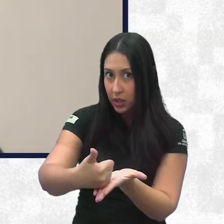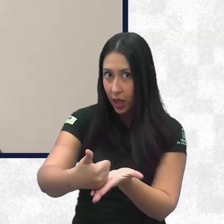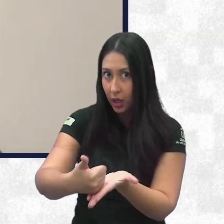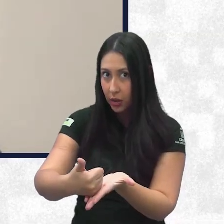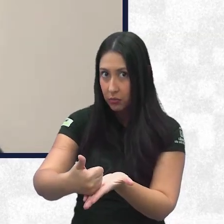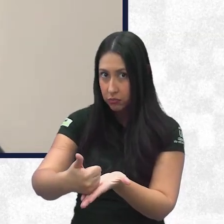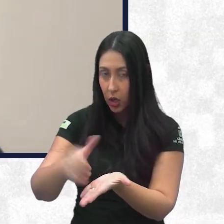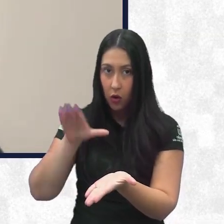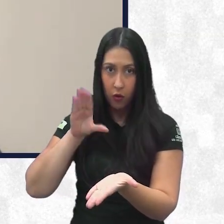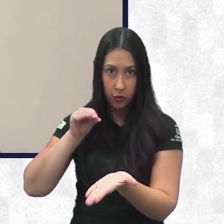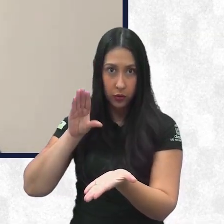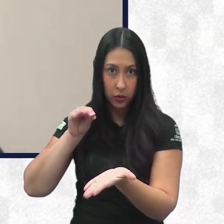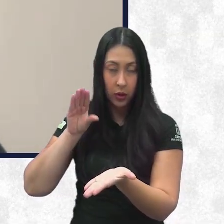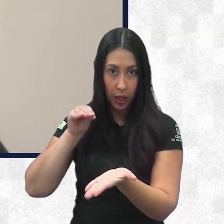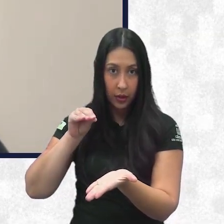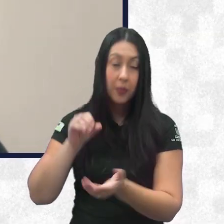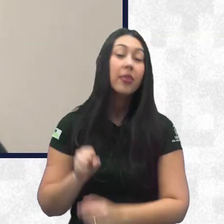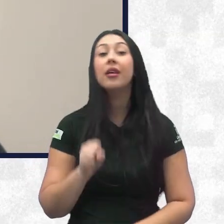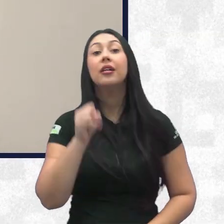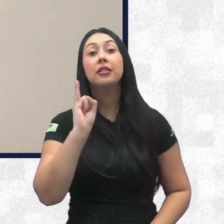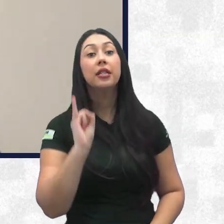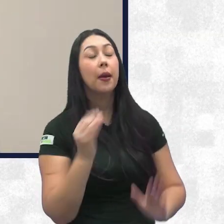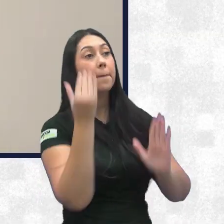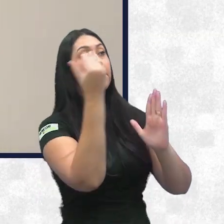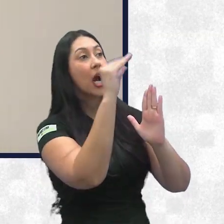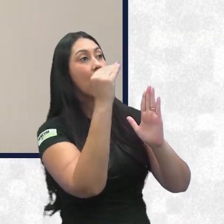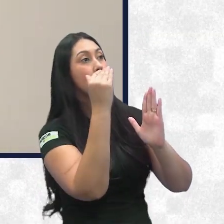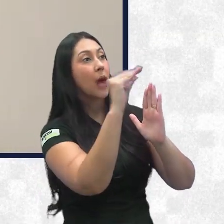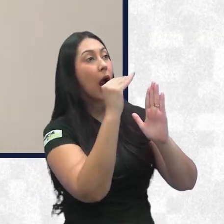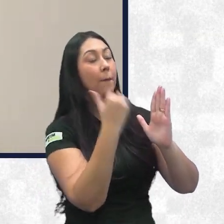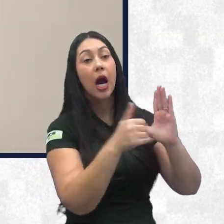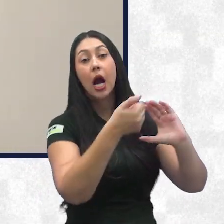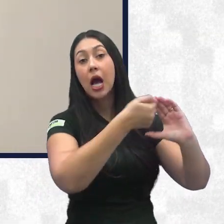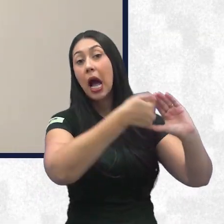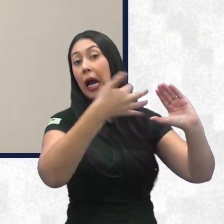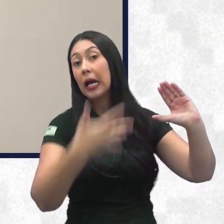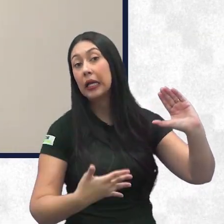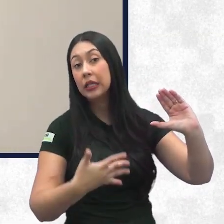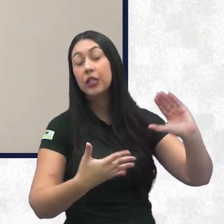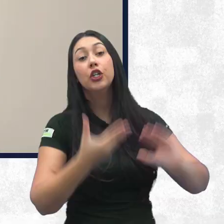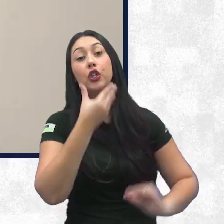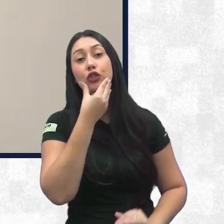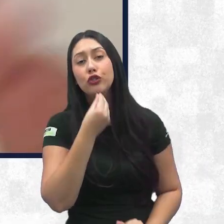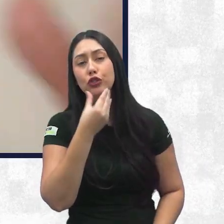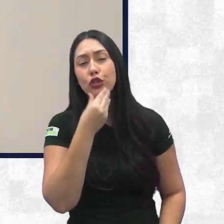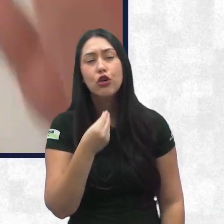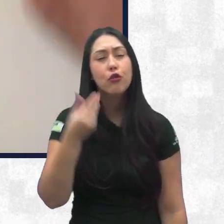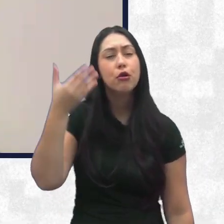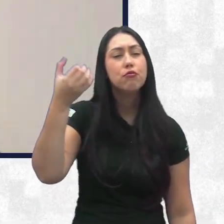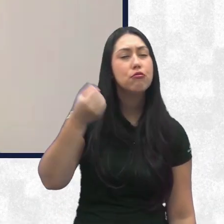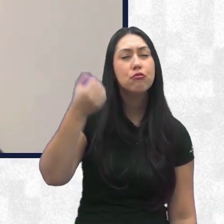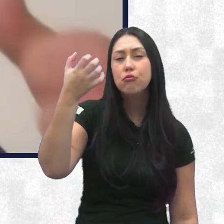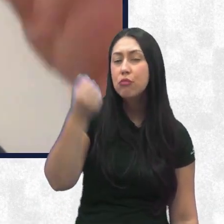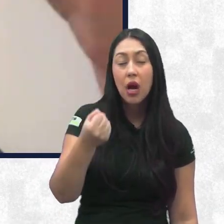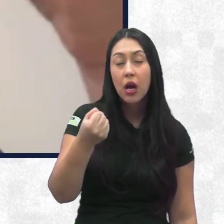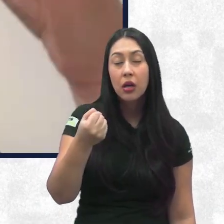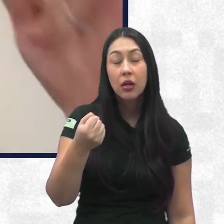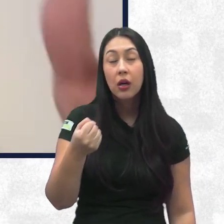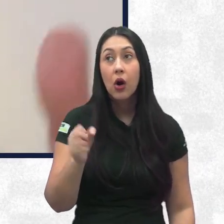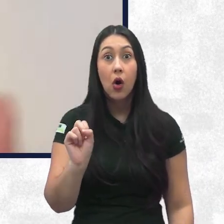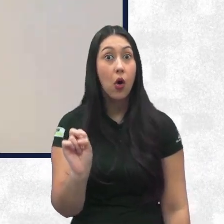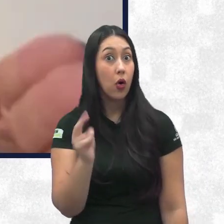ele escolher um candidato para uma determinada vaga, se você coloca só dados de homens